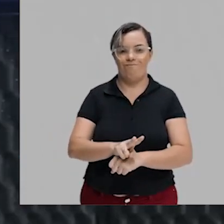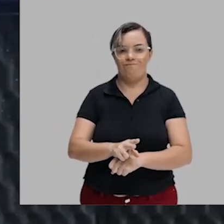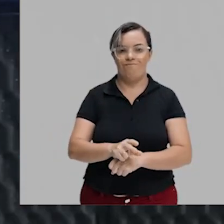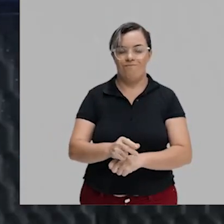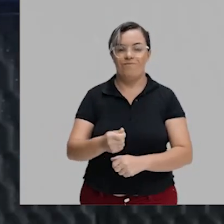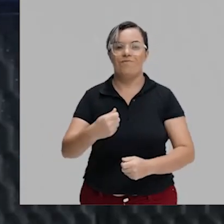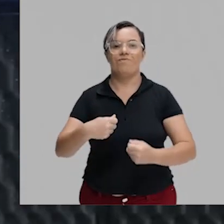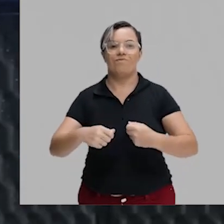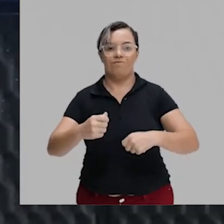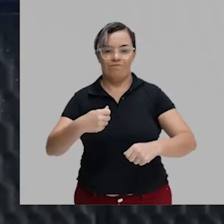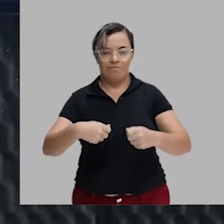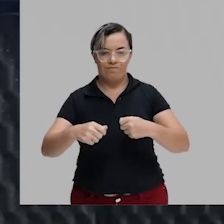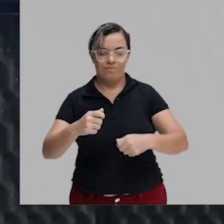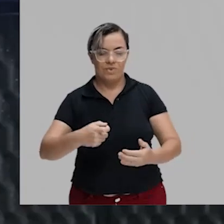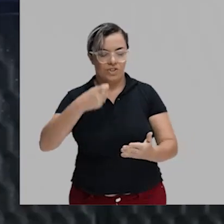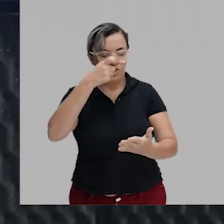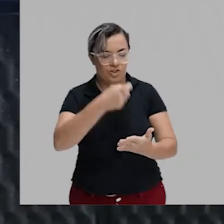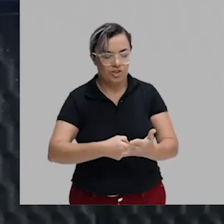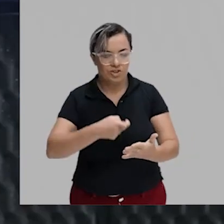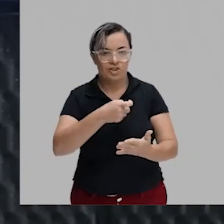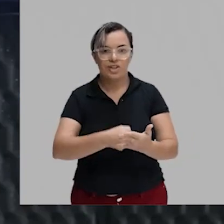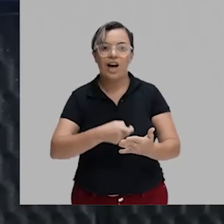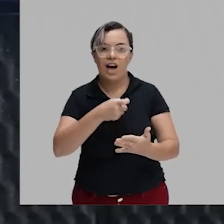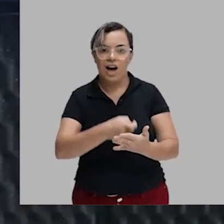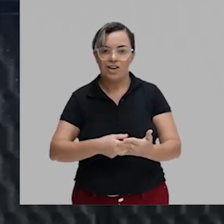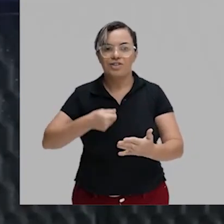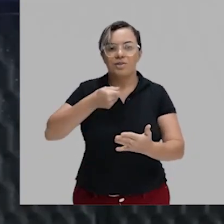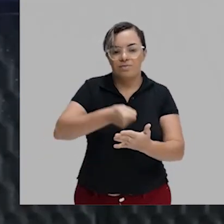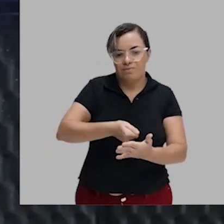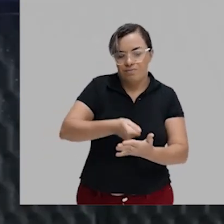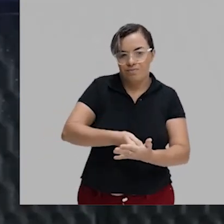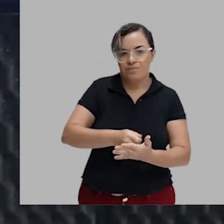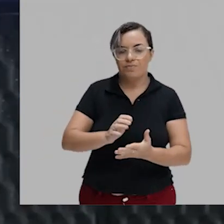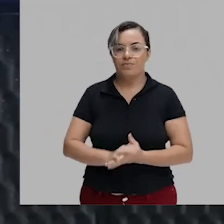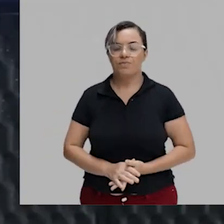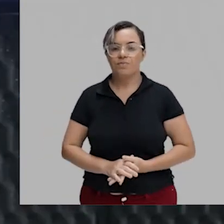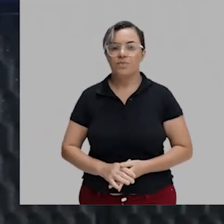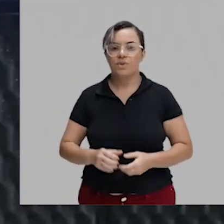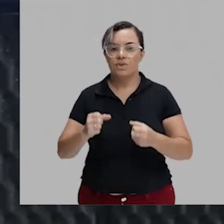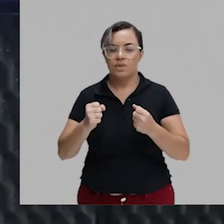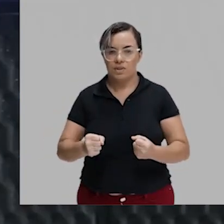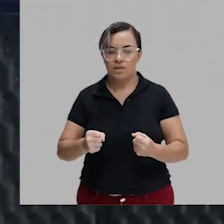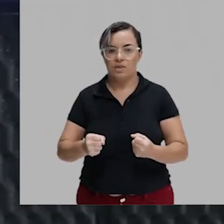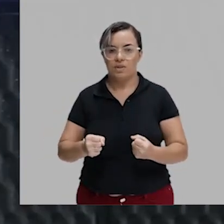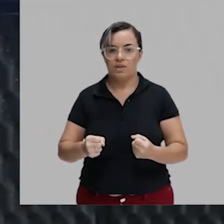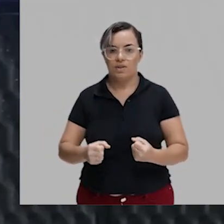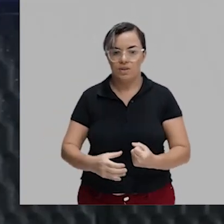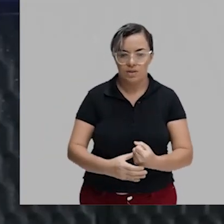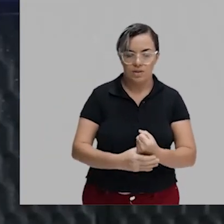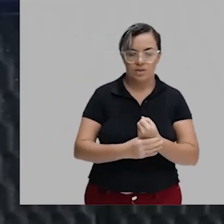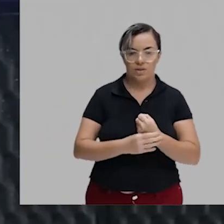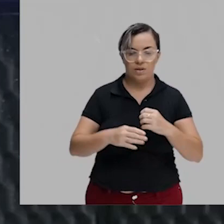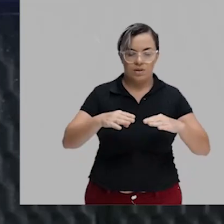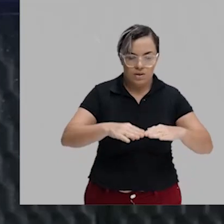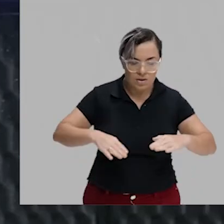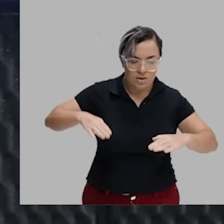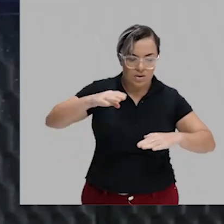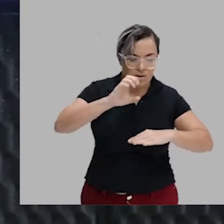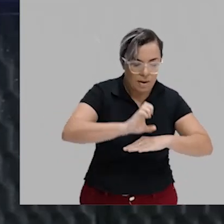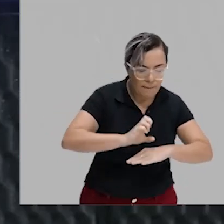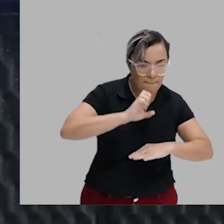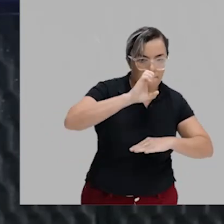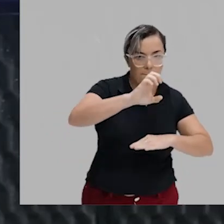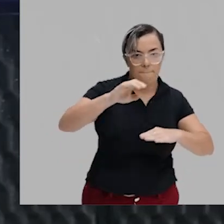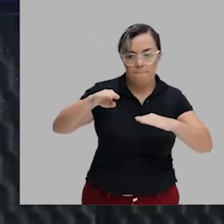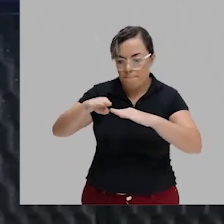estatal. O Estado, para garantir que o volume de exportação fosse maior que o volume de importação,